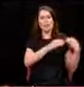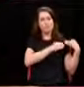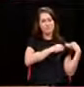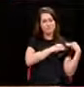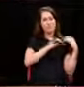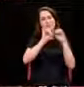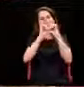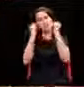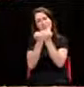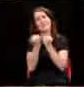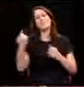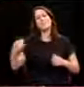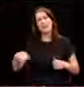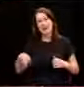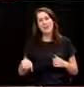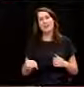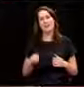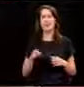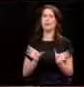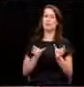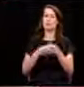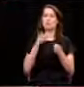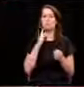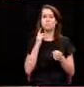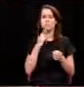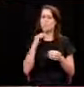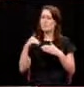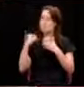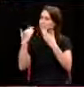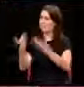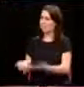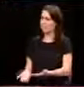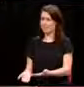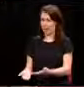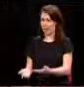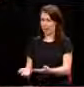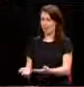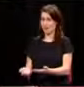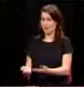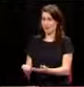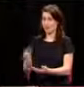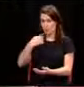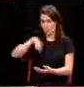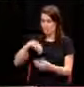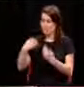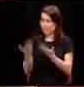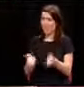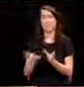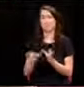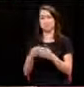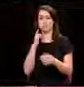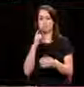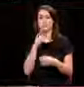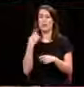e queremos também dar à comunidade surda aquilo que eles, tudo o que possamos dar para que eles